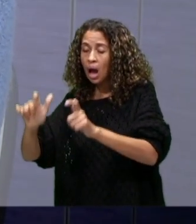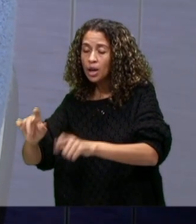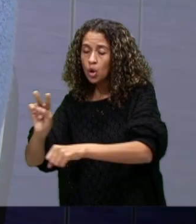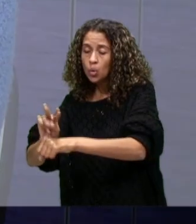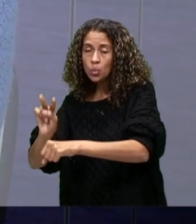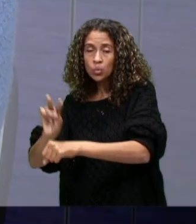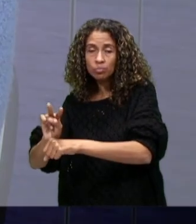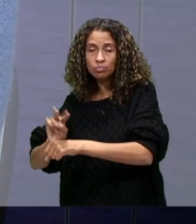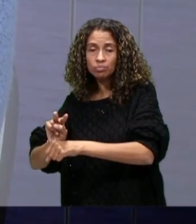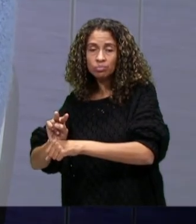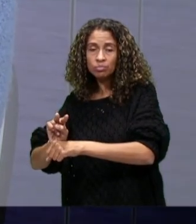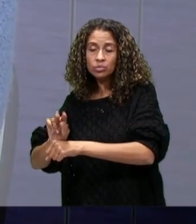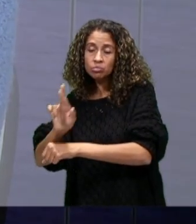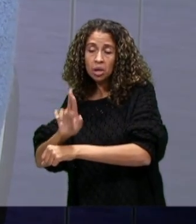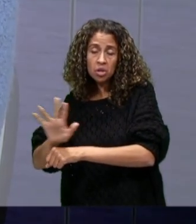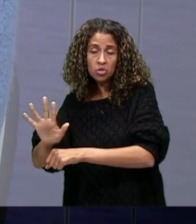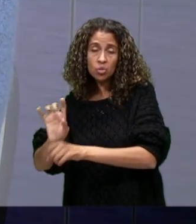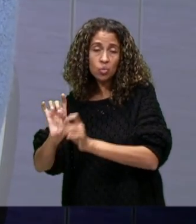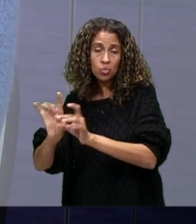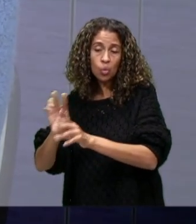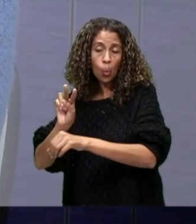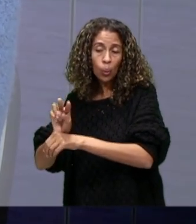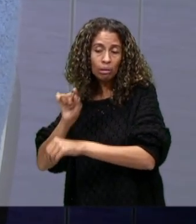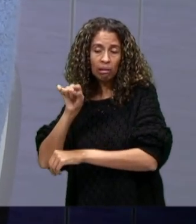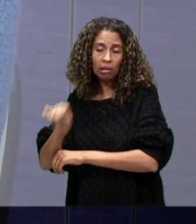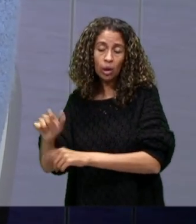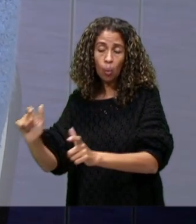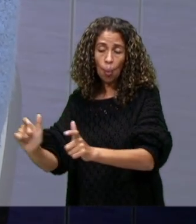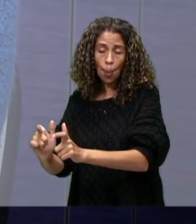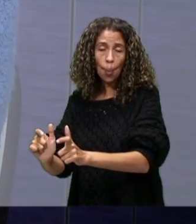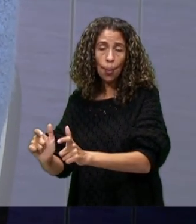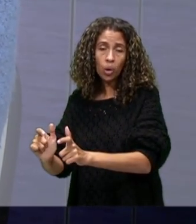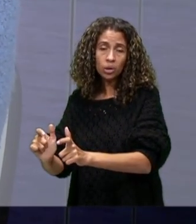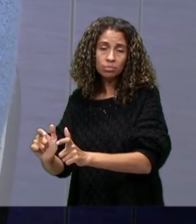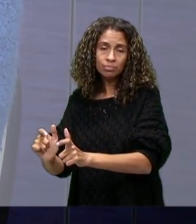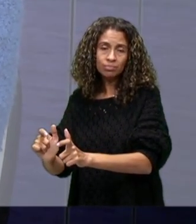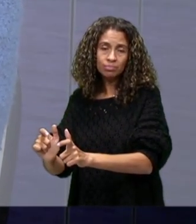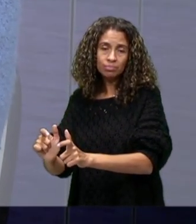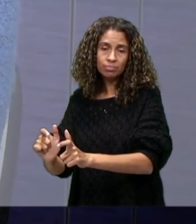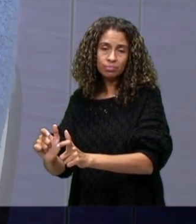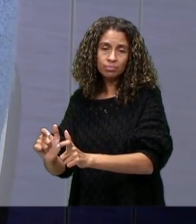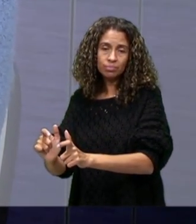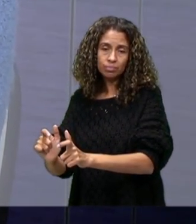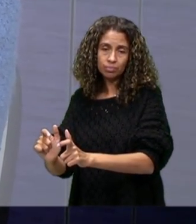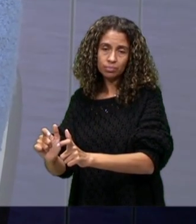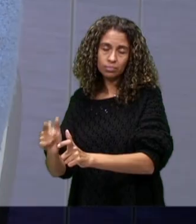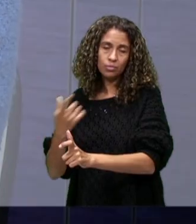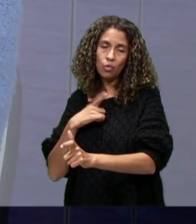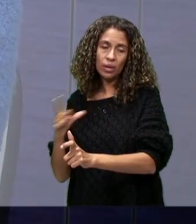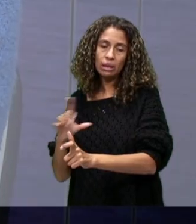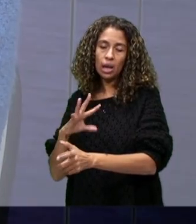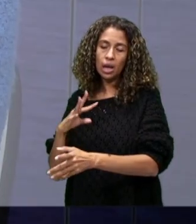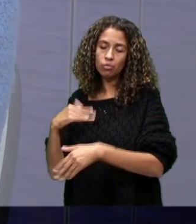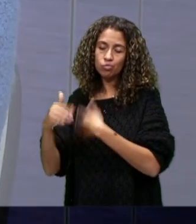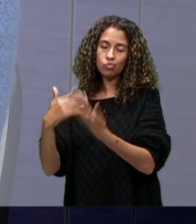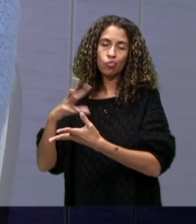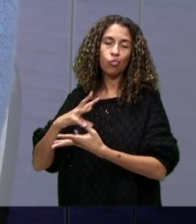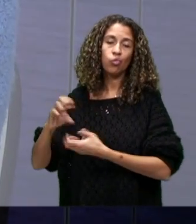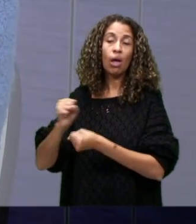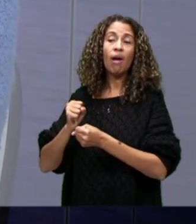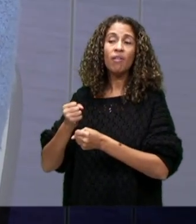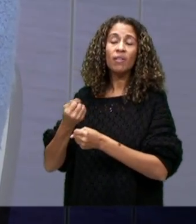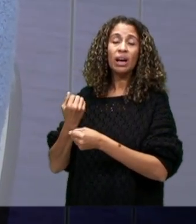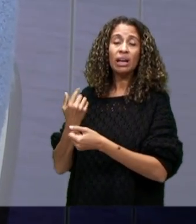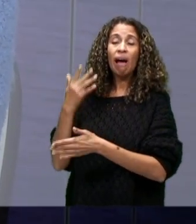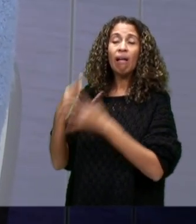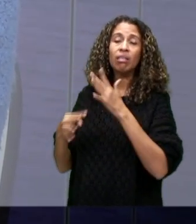preservação em alguma região, se a gente conservar o ambiente, a gente não vai ter desenvolvimento, a gente não vai ter progresso. E a